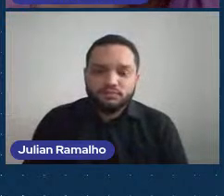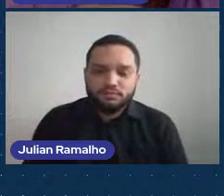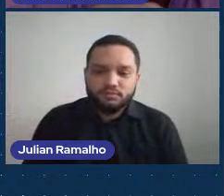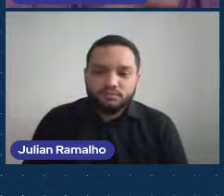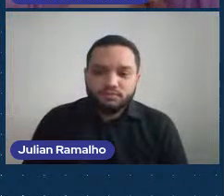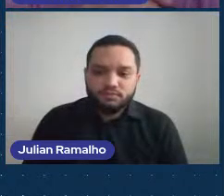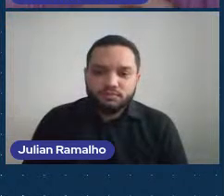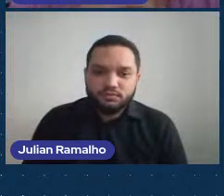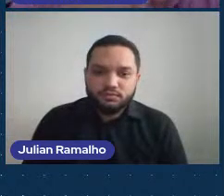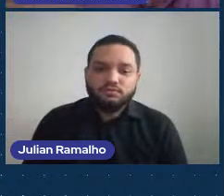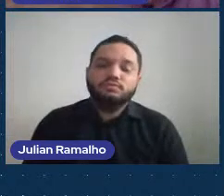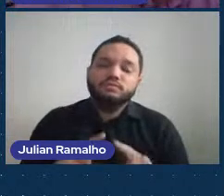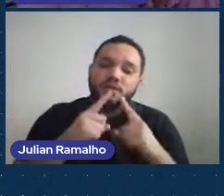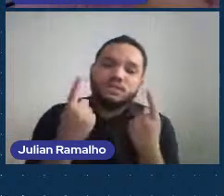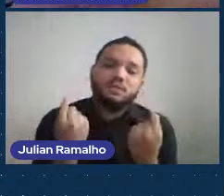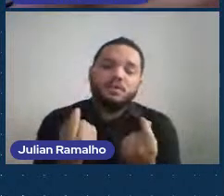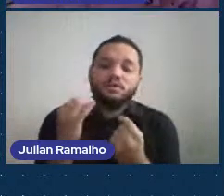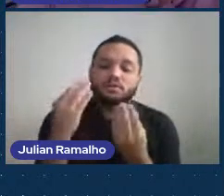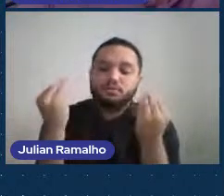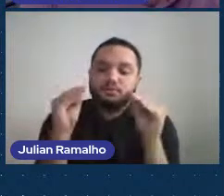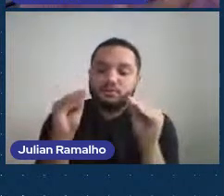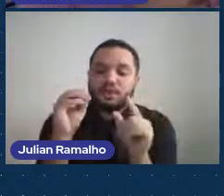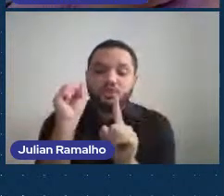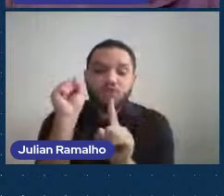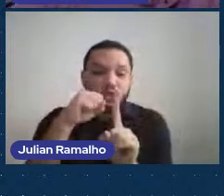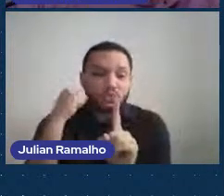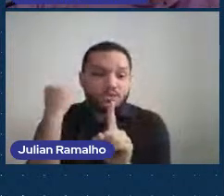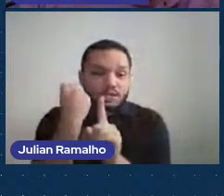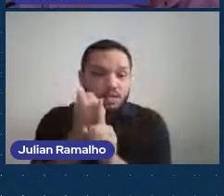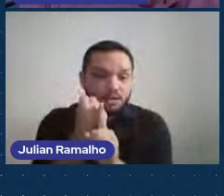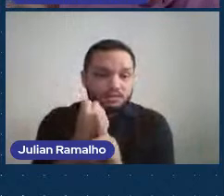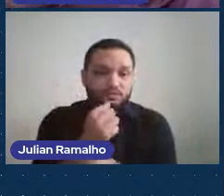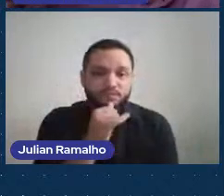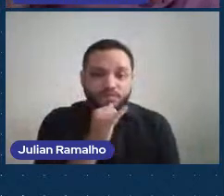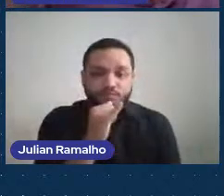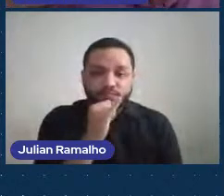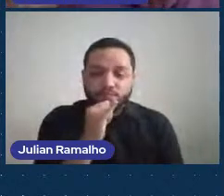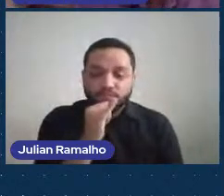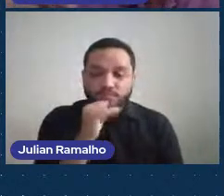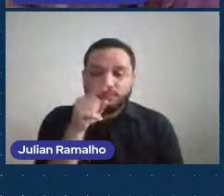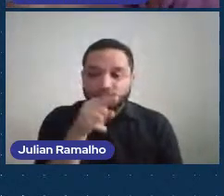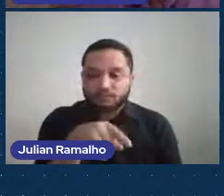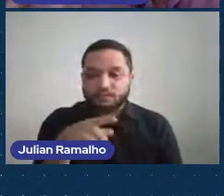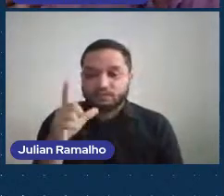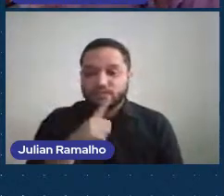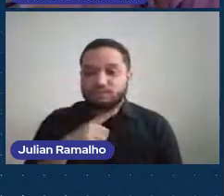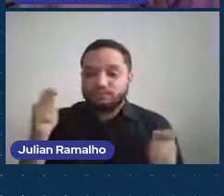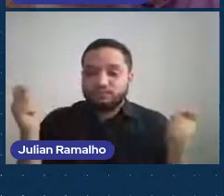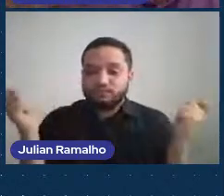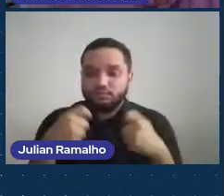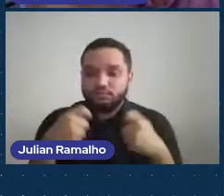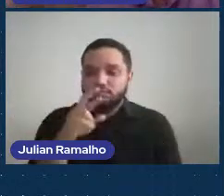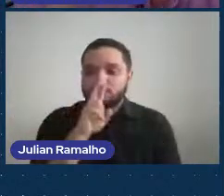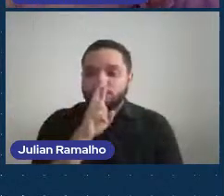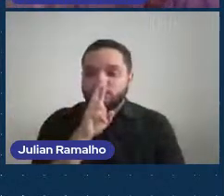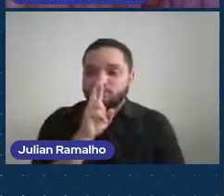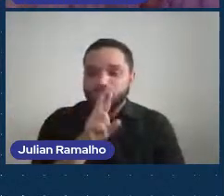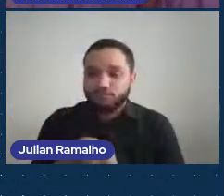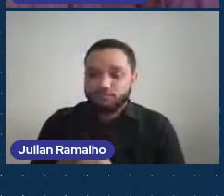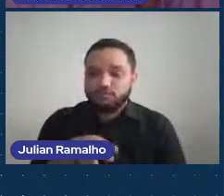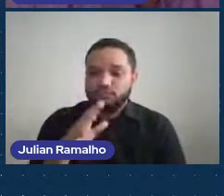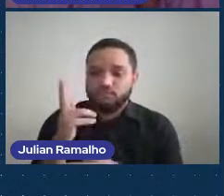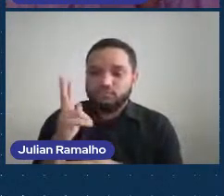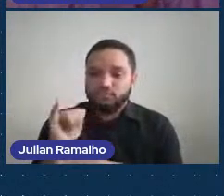caráter social. Por exemplo, existe ali na formulação daquela pesquisa a possibilidade de os resultados trazer um